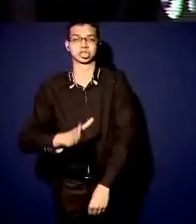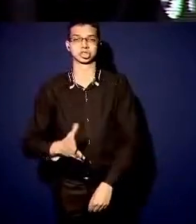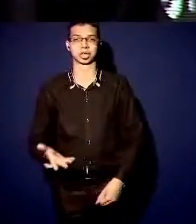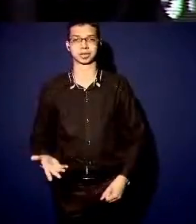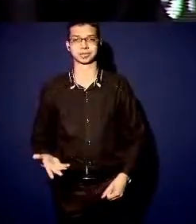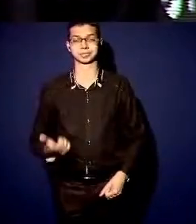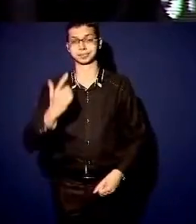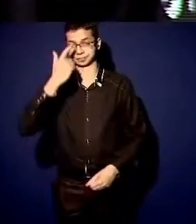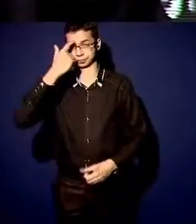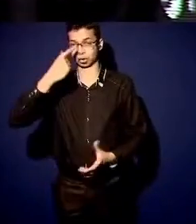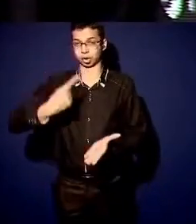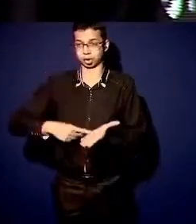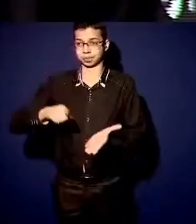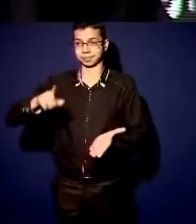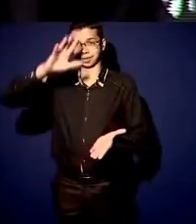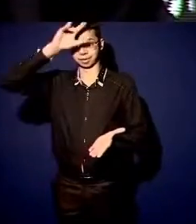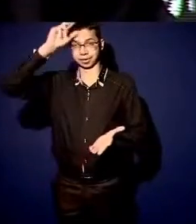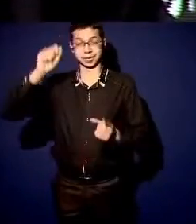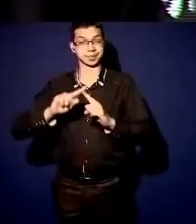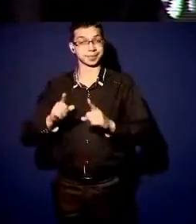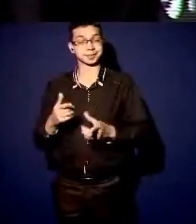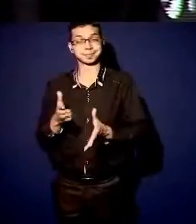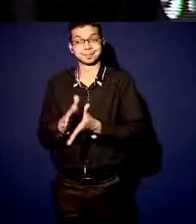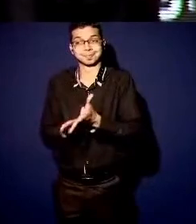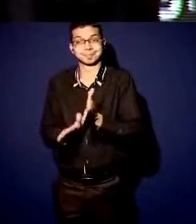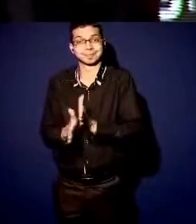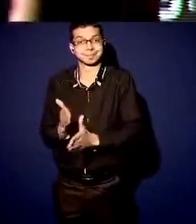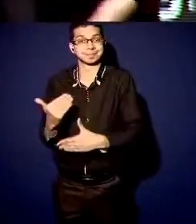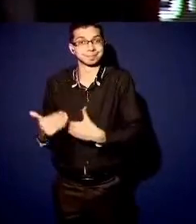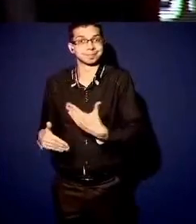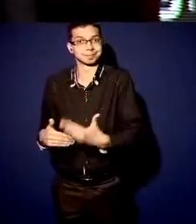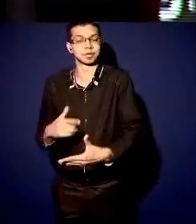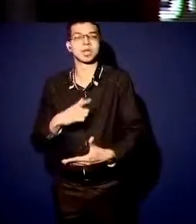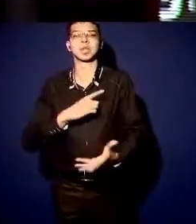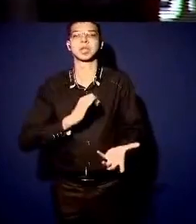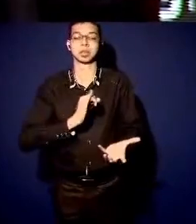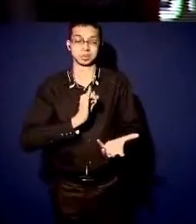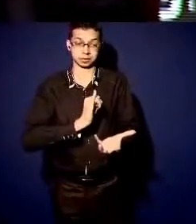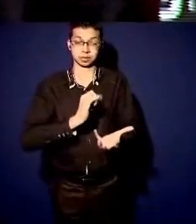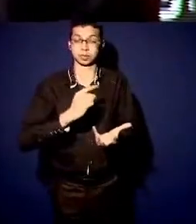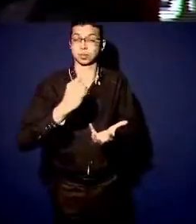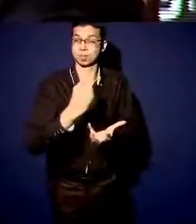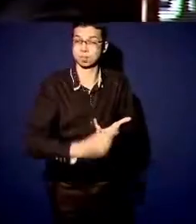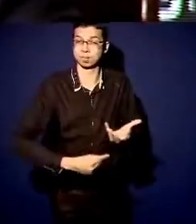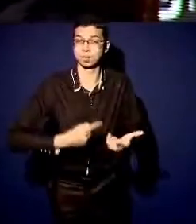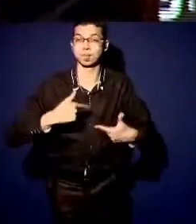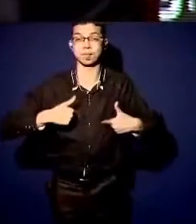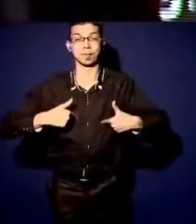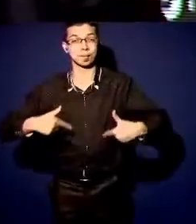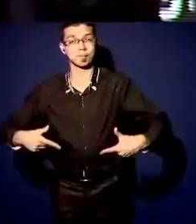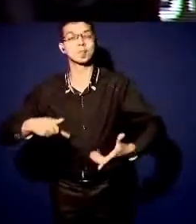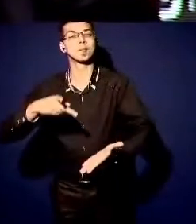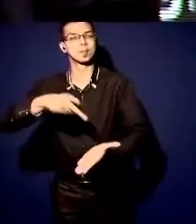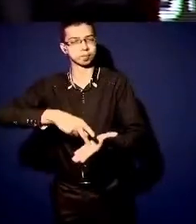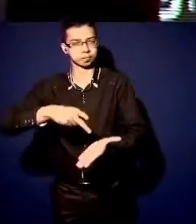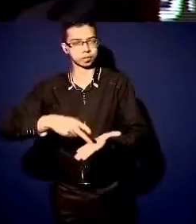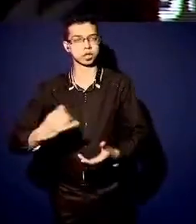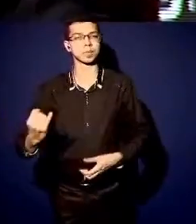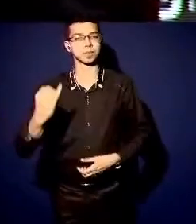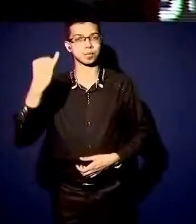a preservação da Amazônia há uma mobilização internacional significativo Nacional também